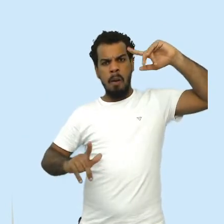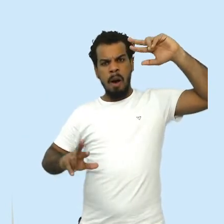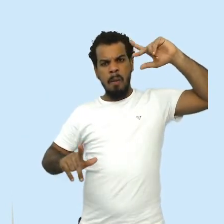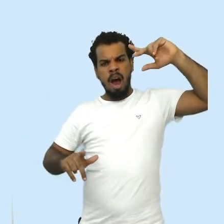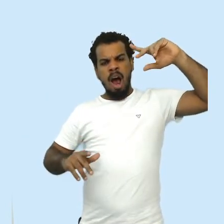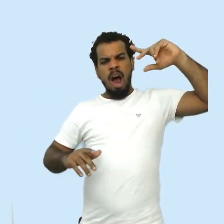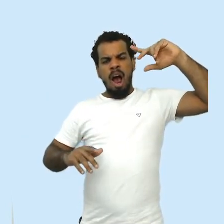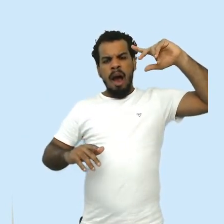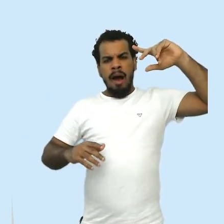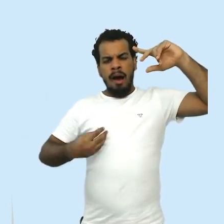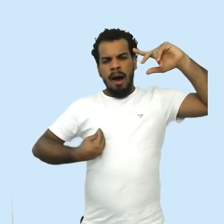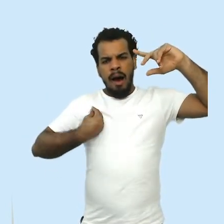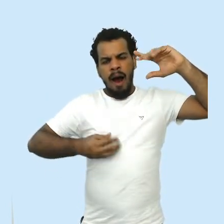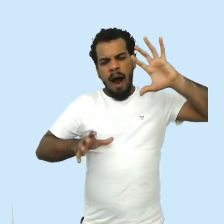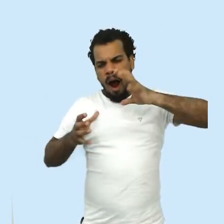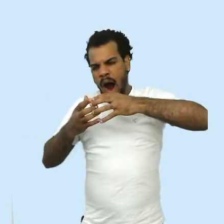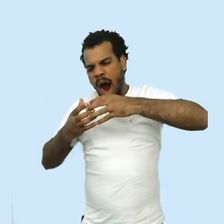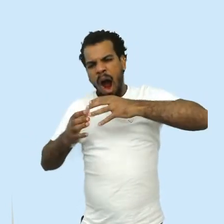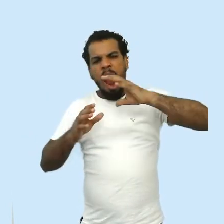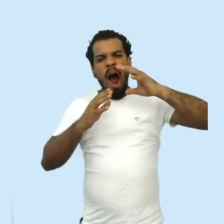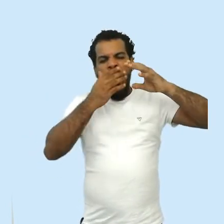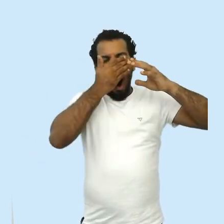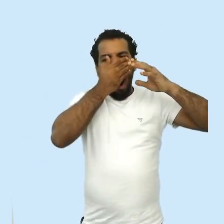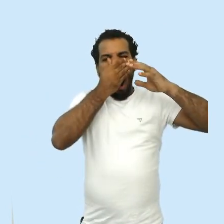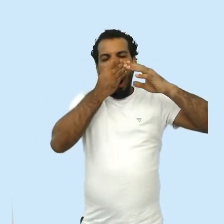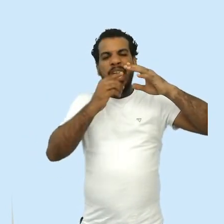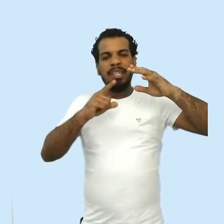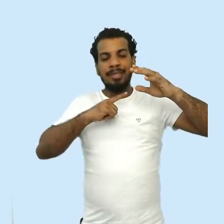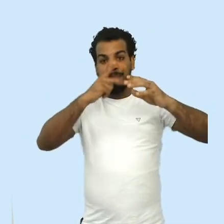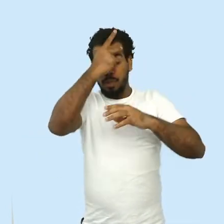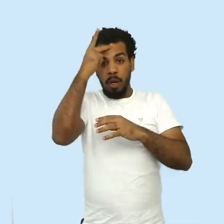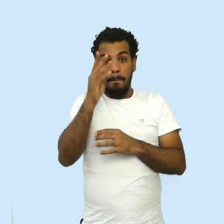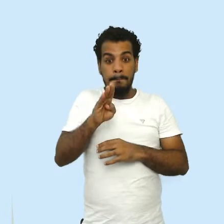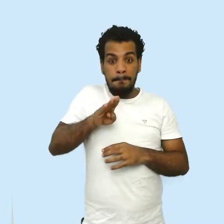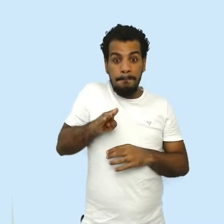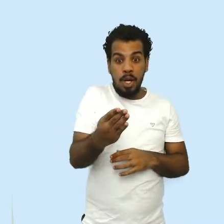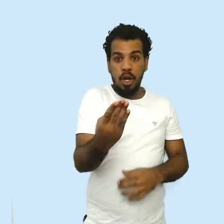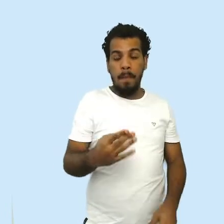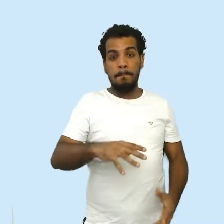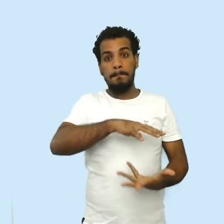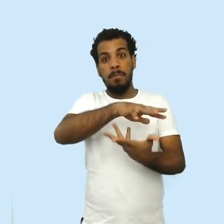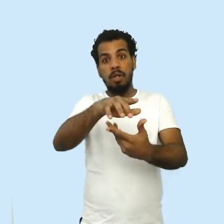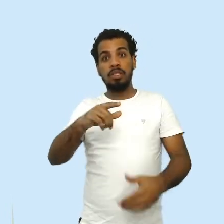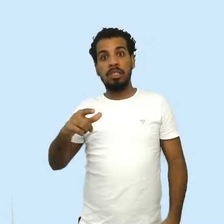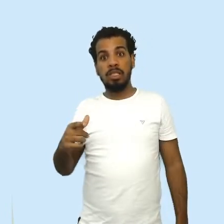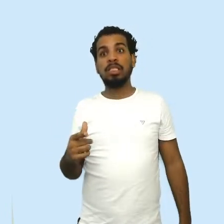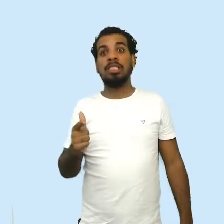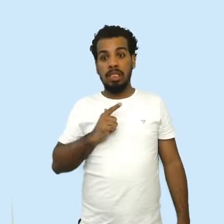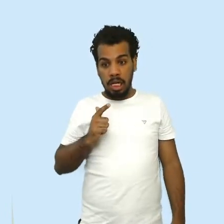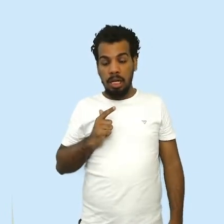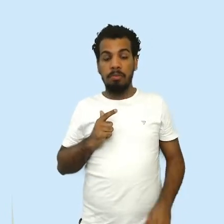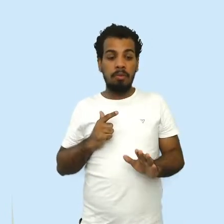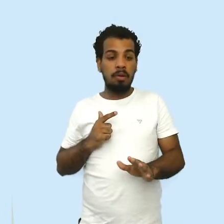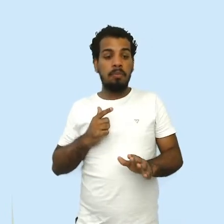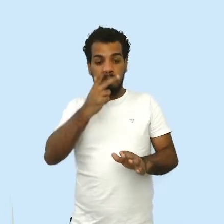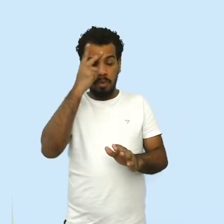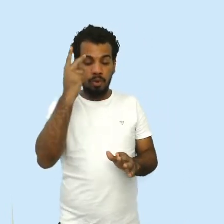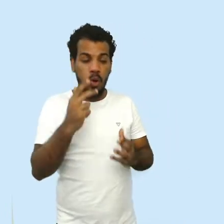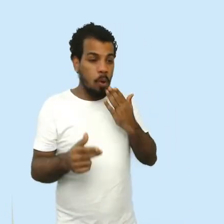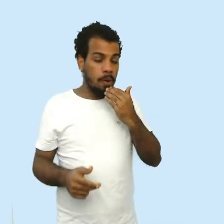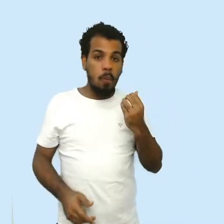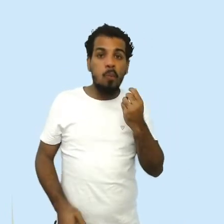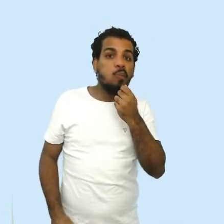distintas. Por que existem pessoas bilionárias no mundo e existem pessoas que sequer têm o que comer? Segundo as